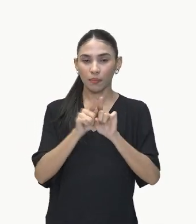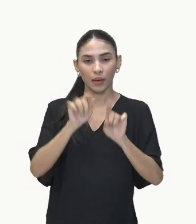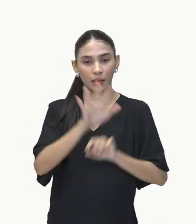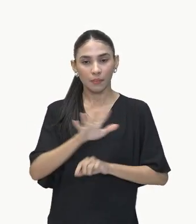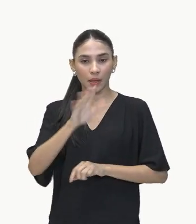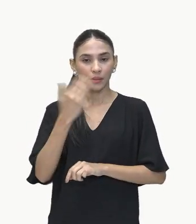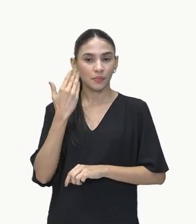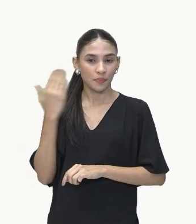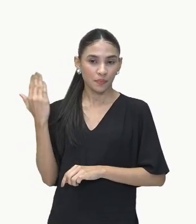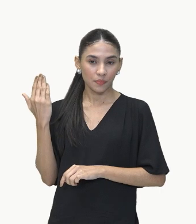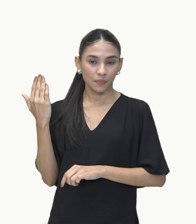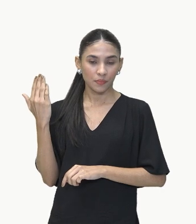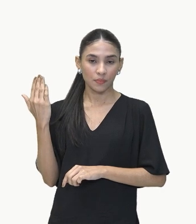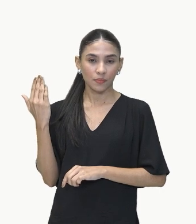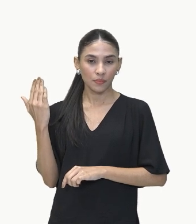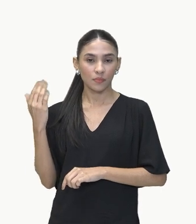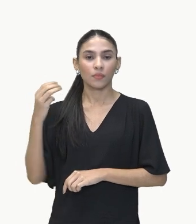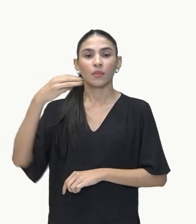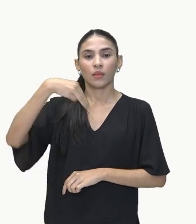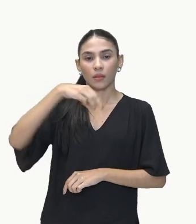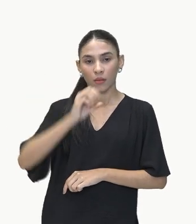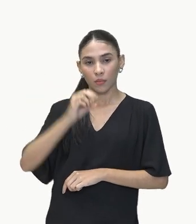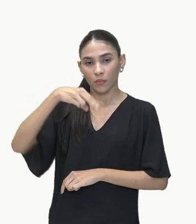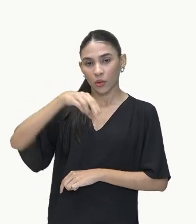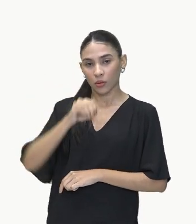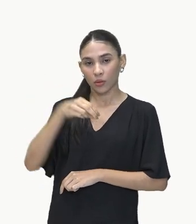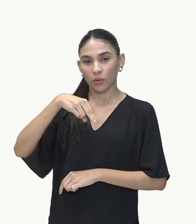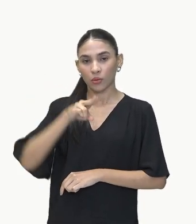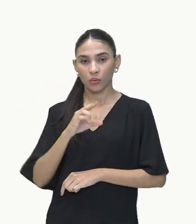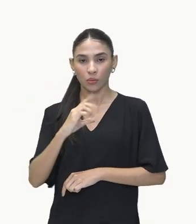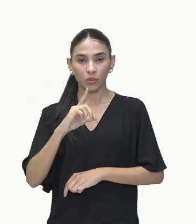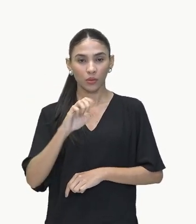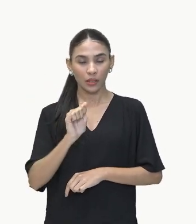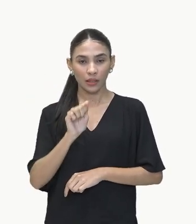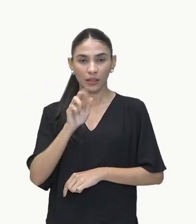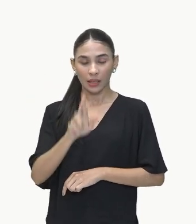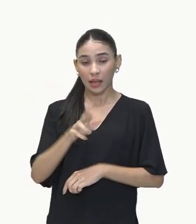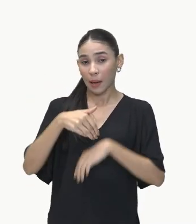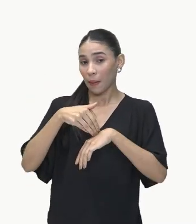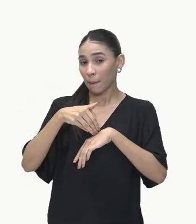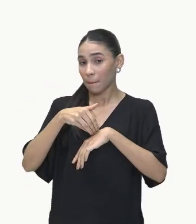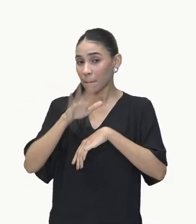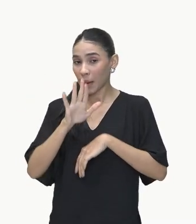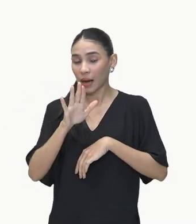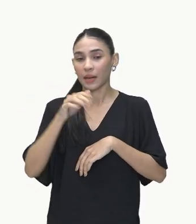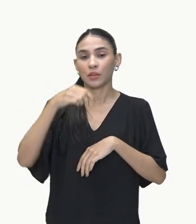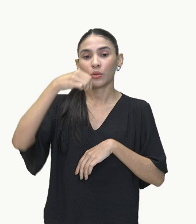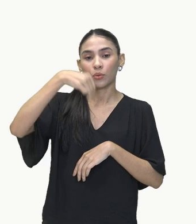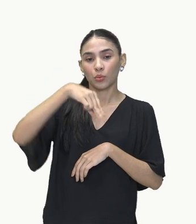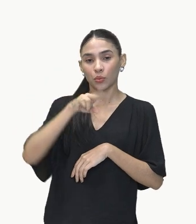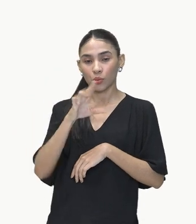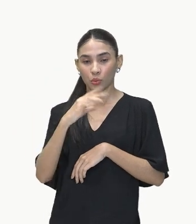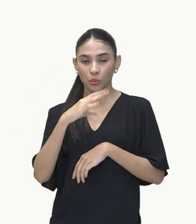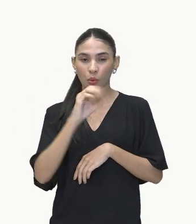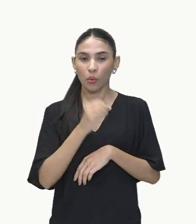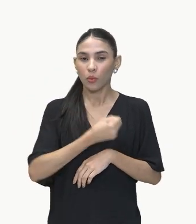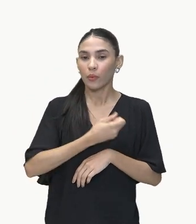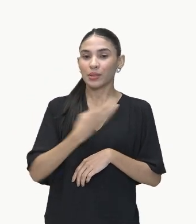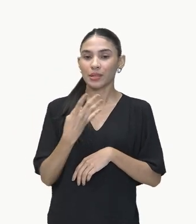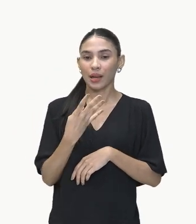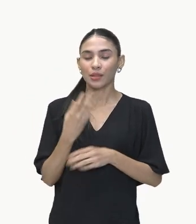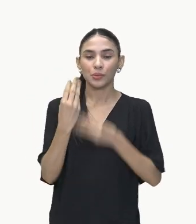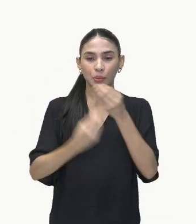núcleo. Aromática mononuclear. E aí, quando tem mais de um núcleo aromático, como é que vai ser?